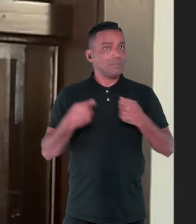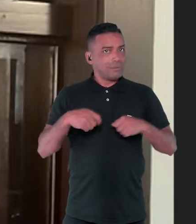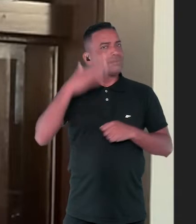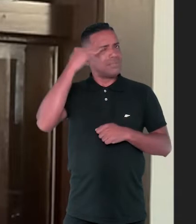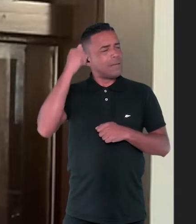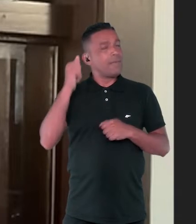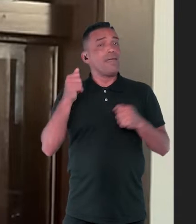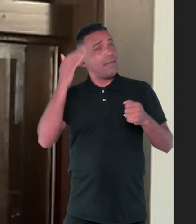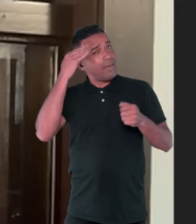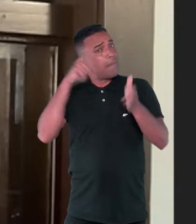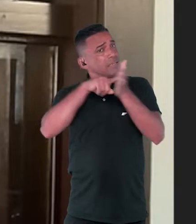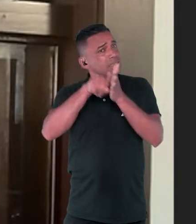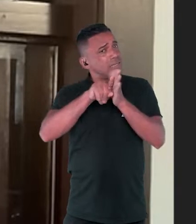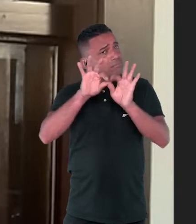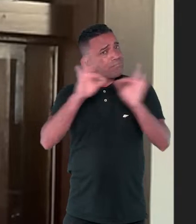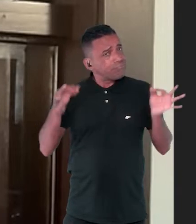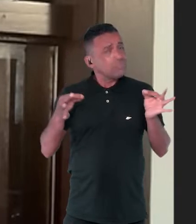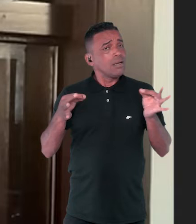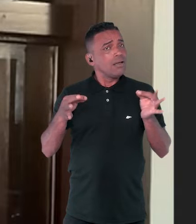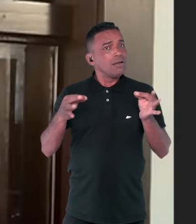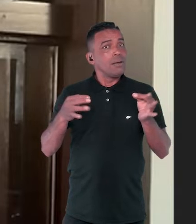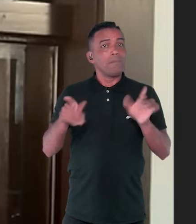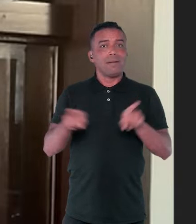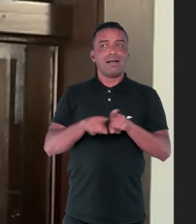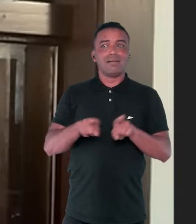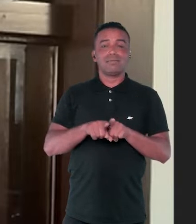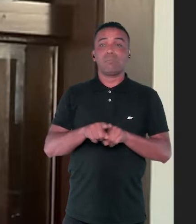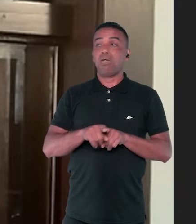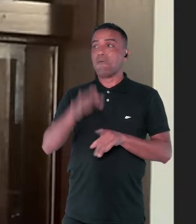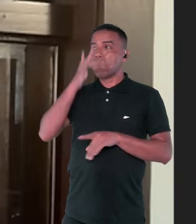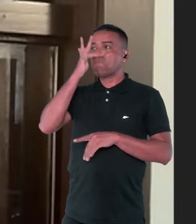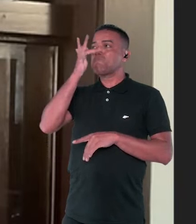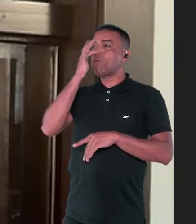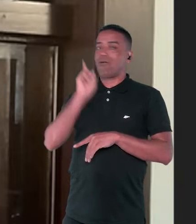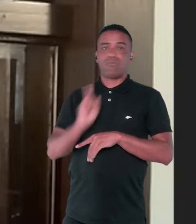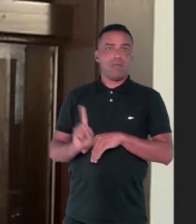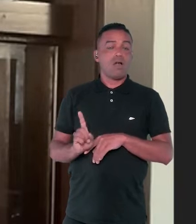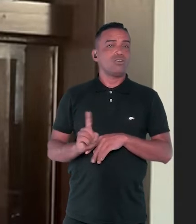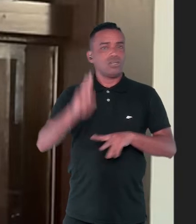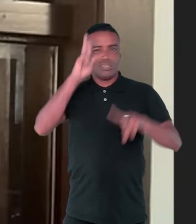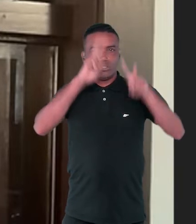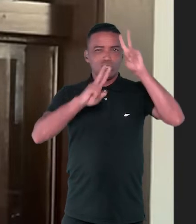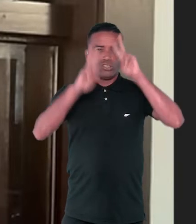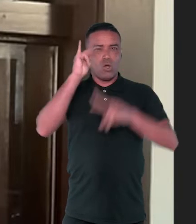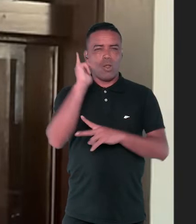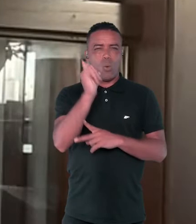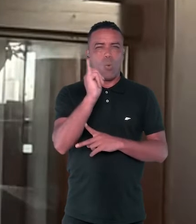ser vexatório, né? E não ser arrogante. Eu conto muita história, José.